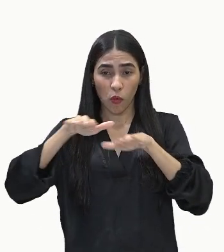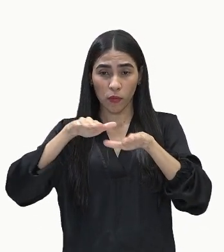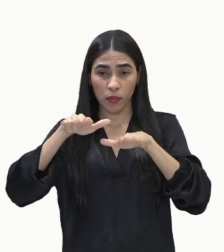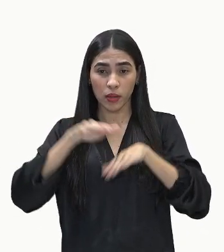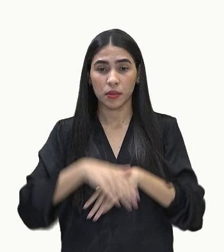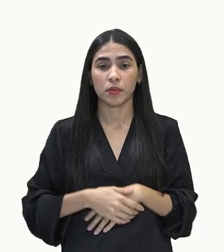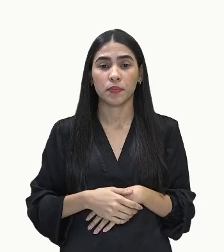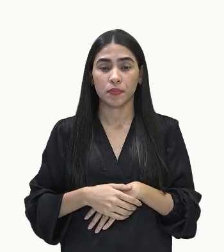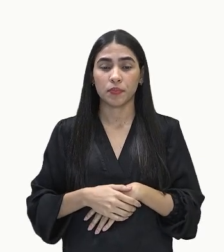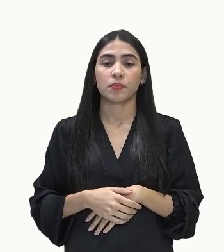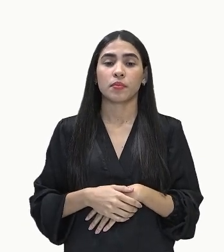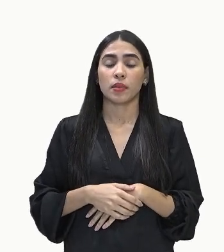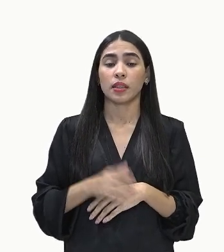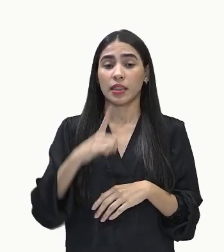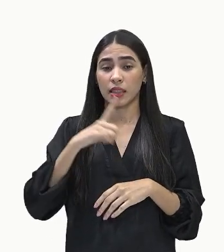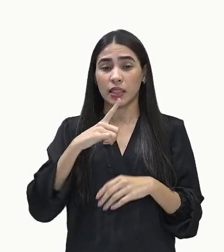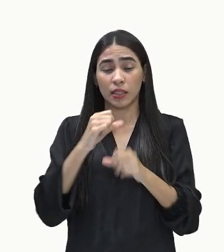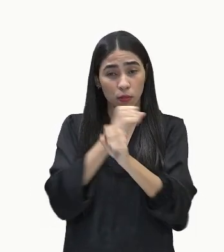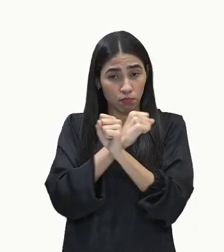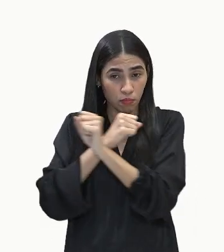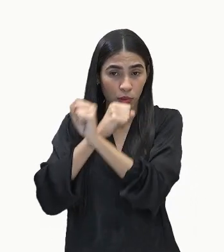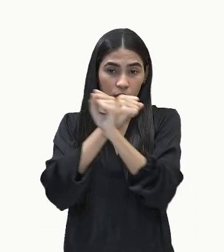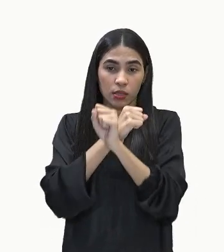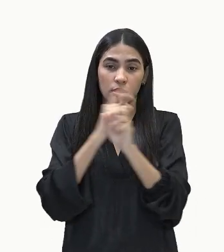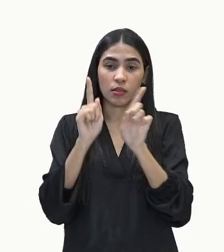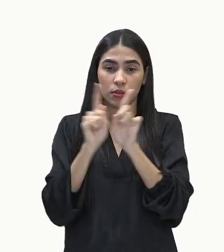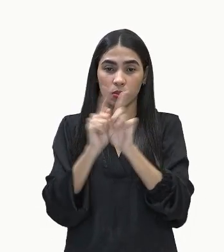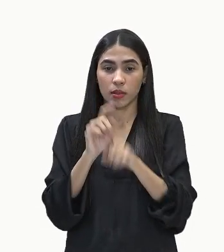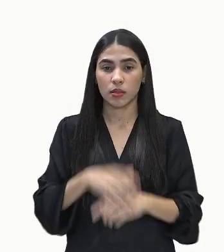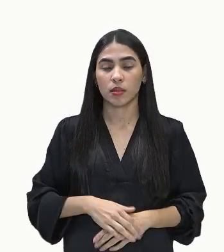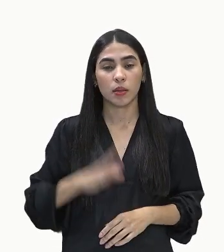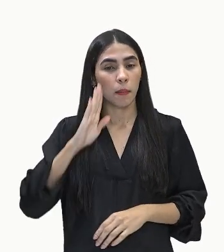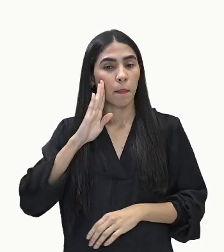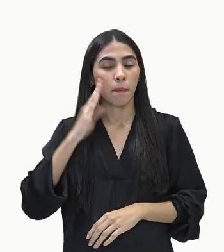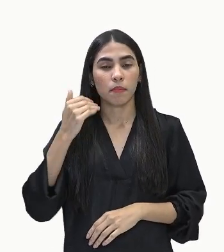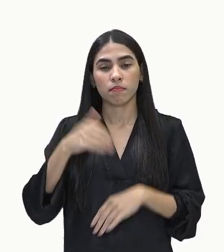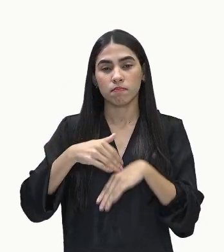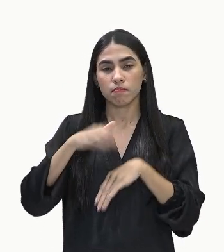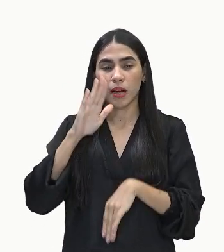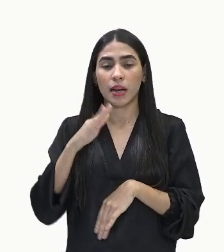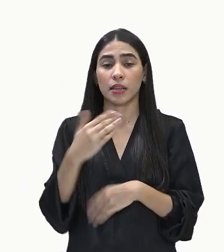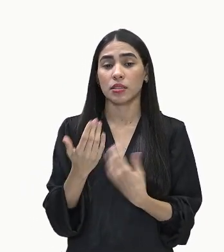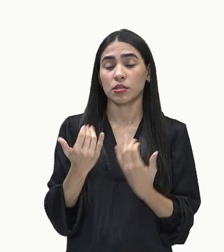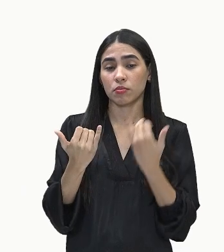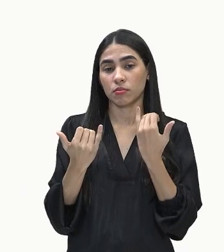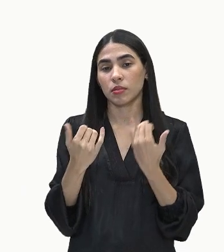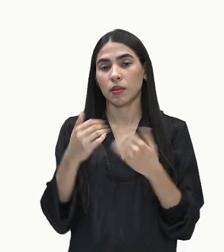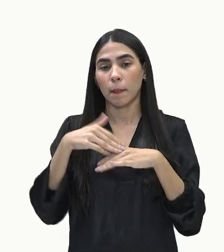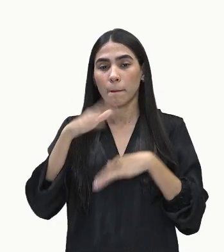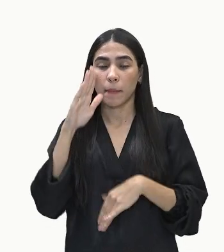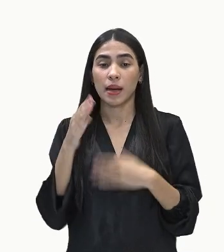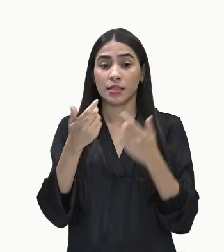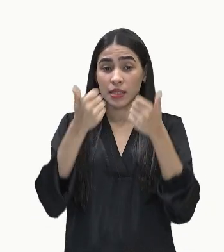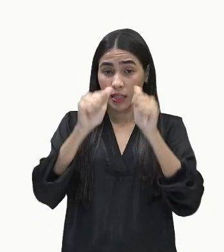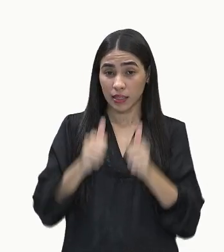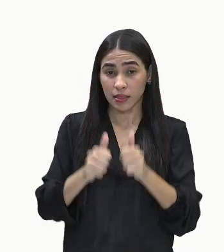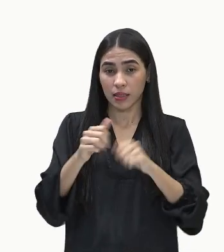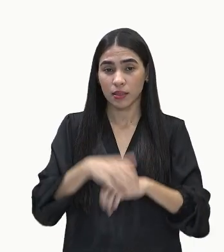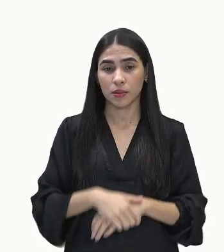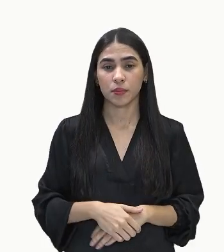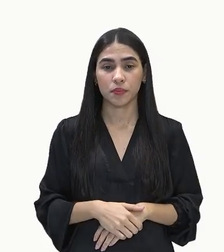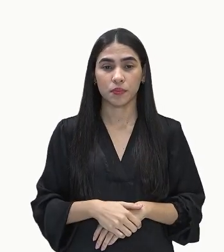com um mecanismo de defesa dessas espécies, é o que é mais observado entre um e outro. E para continuar aí